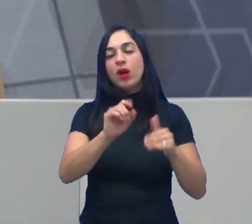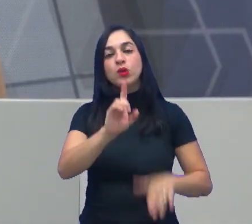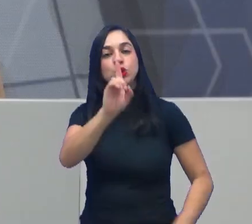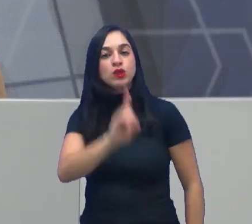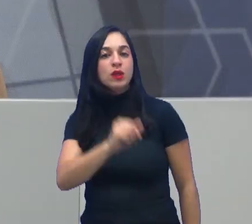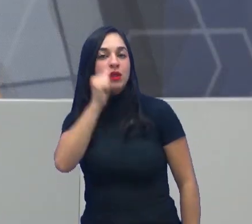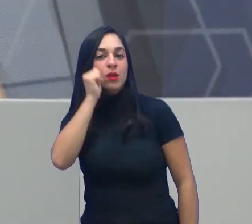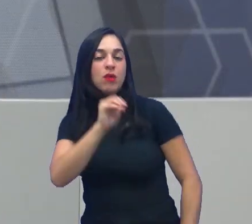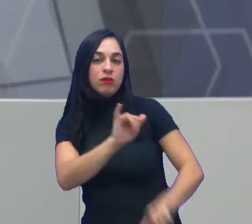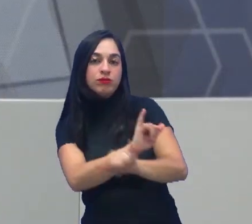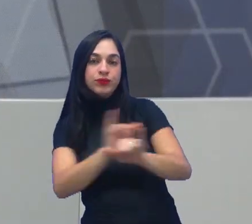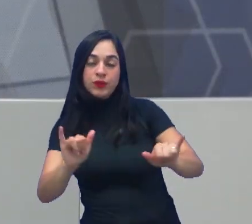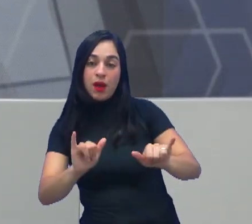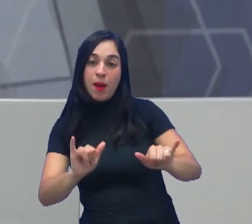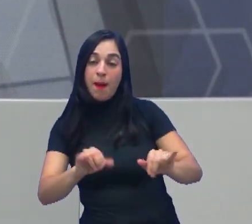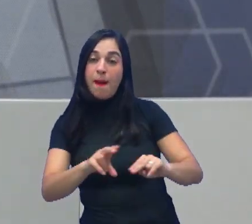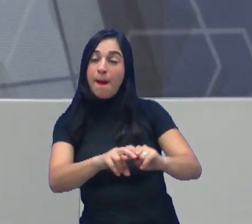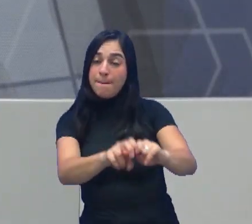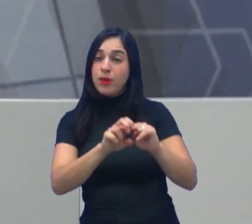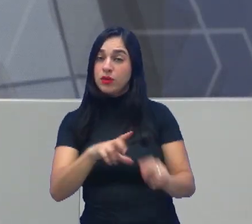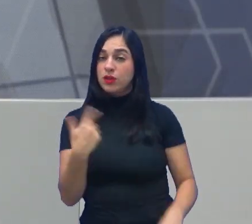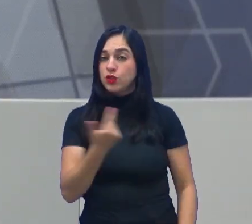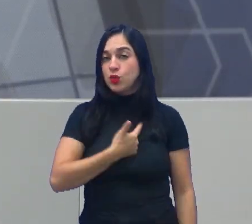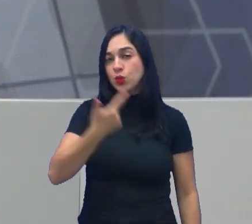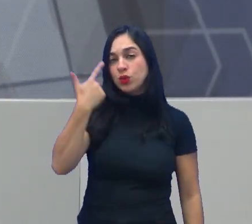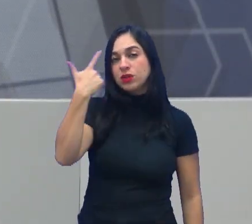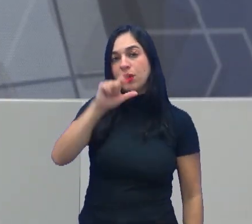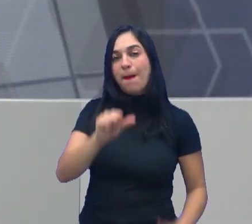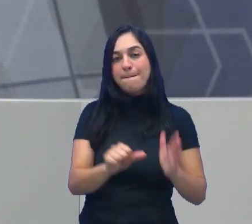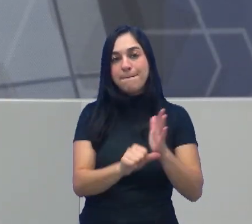por isso que a gente conseguiu, a primeira cidade do interior, a